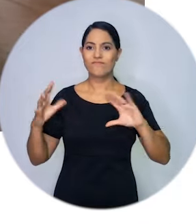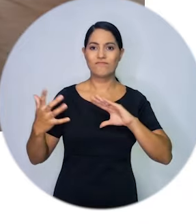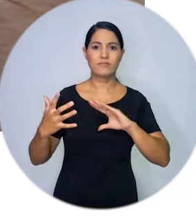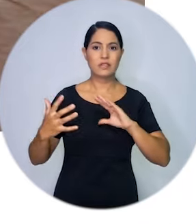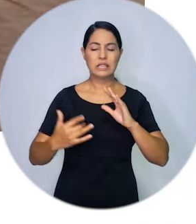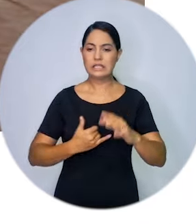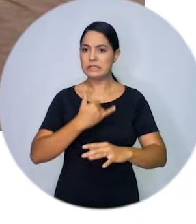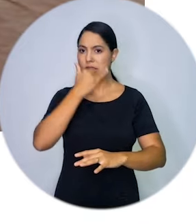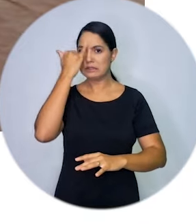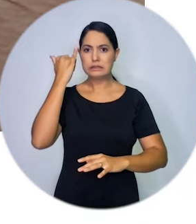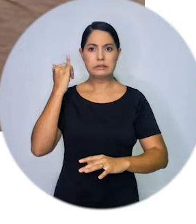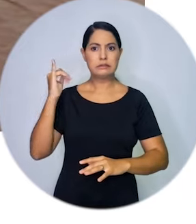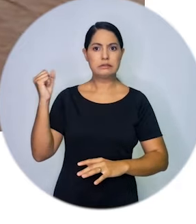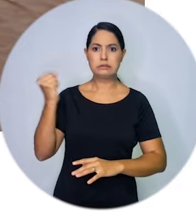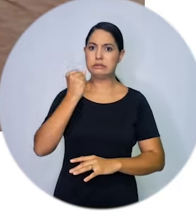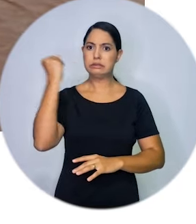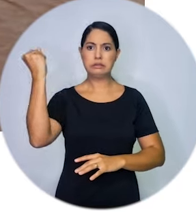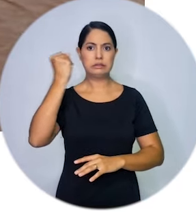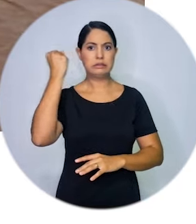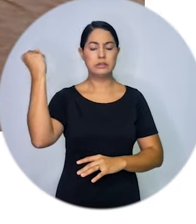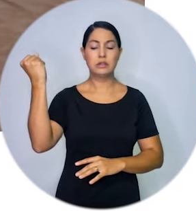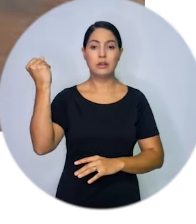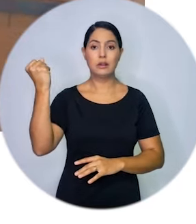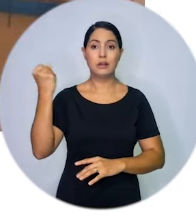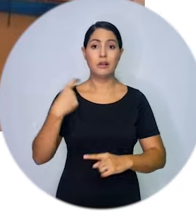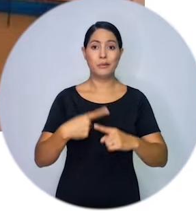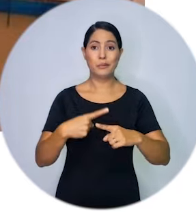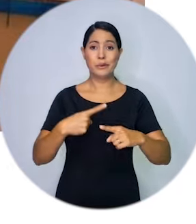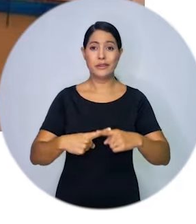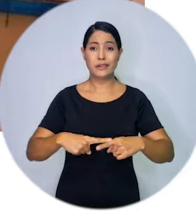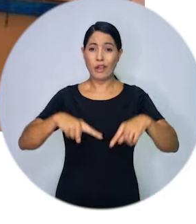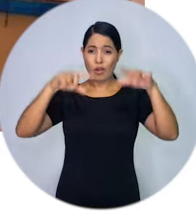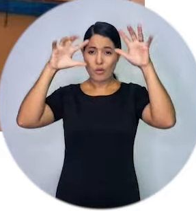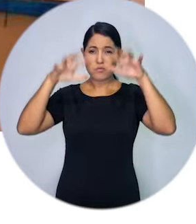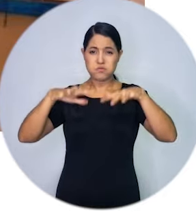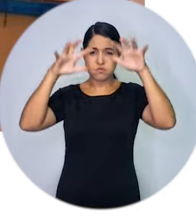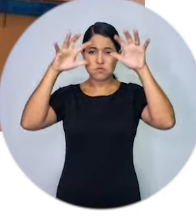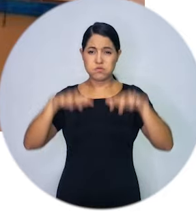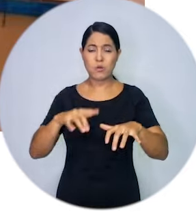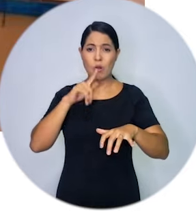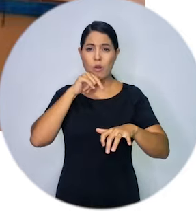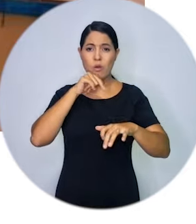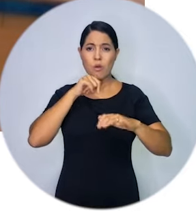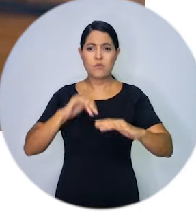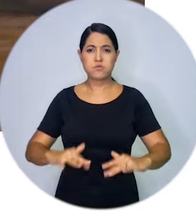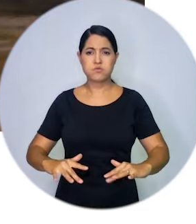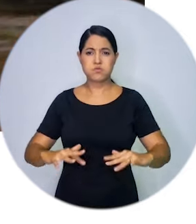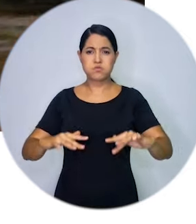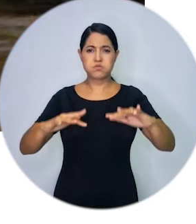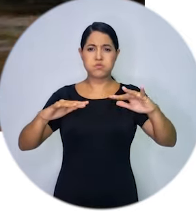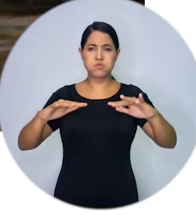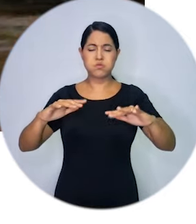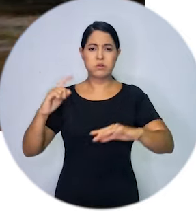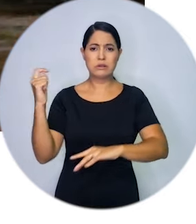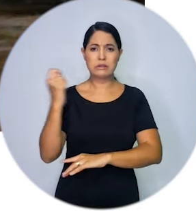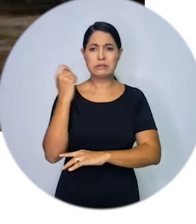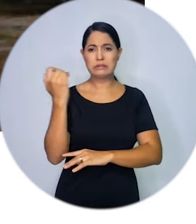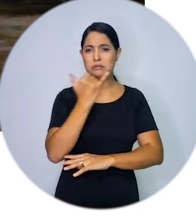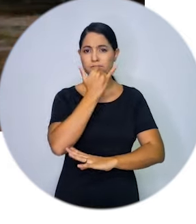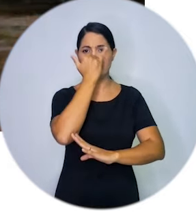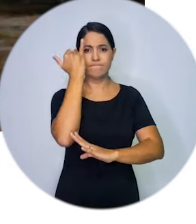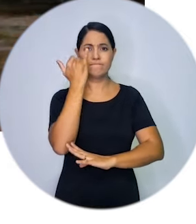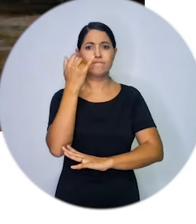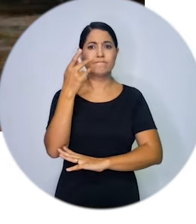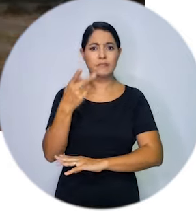né? As enchentes no Rio Grande do Sul, talvez tenha sido uma das maiores tragédias humanitárias que vivenciamos nos